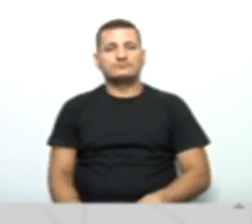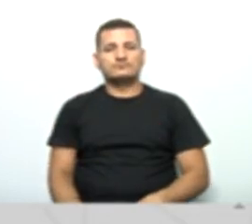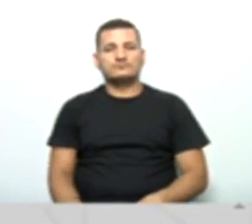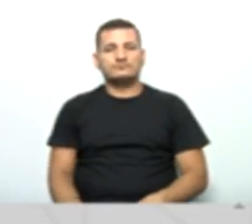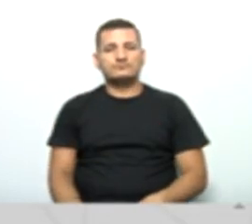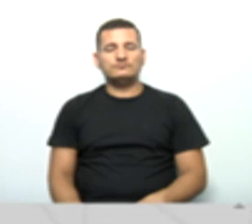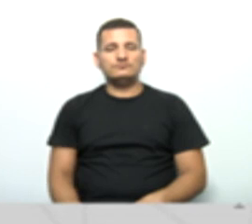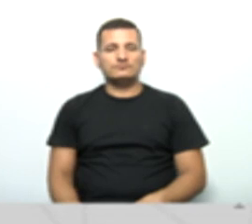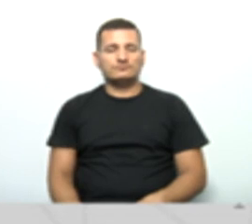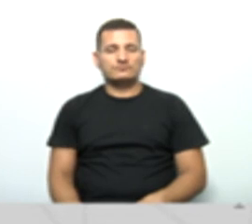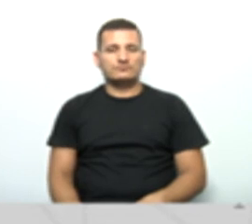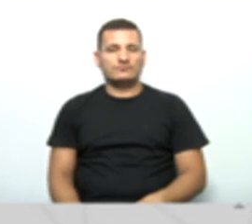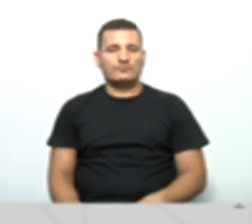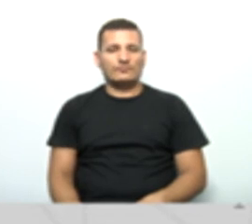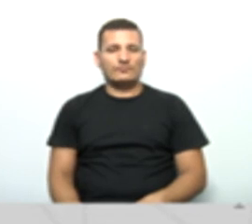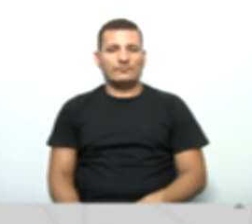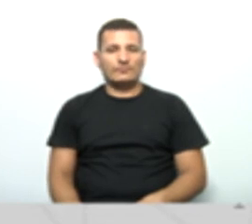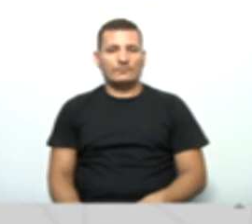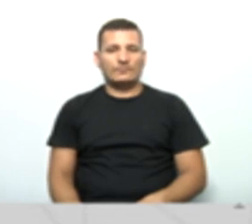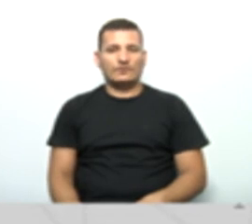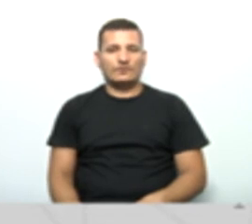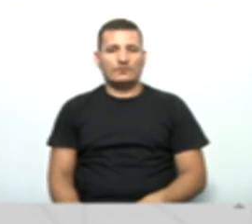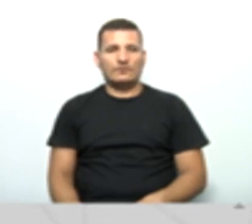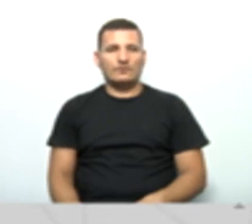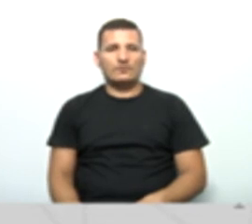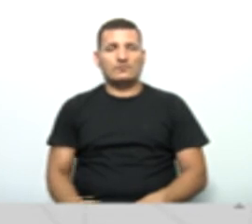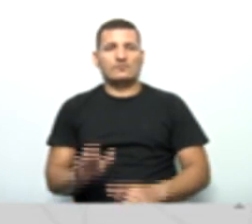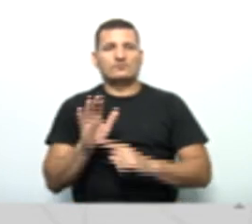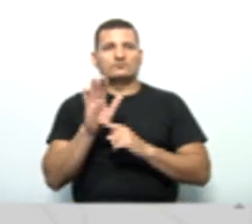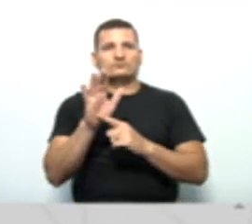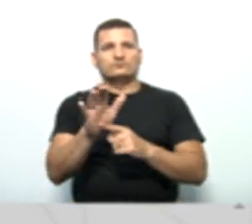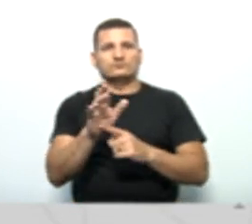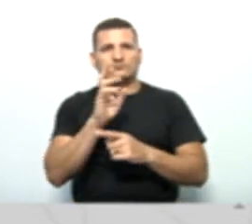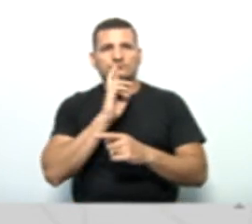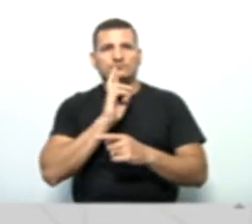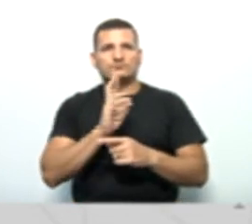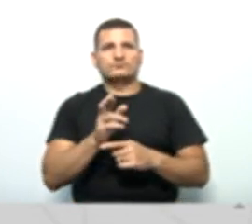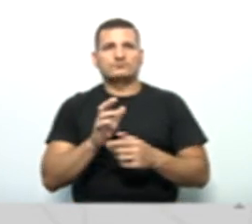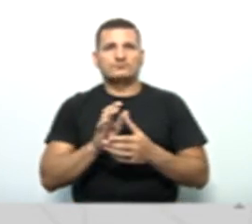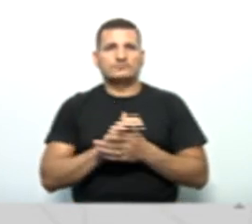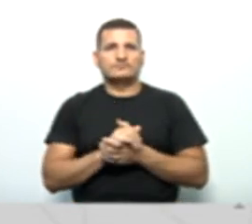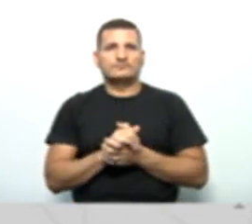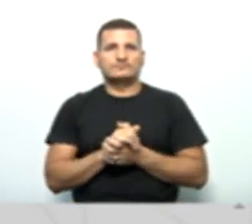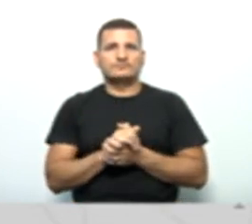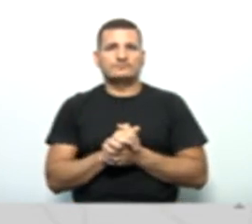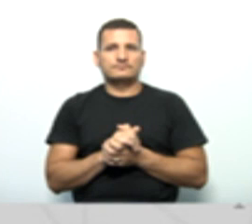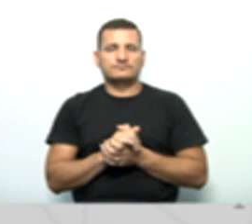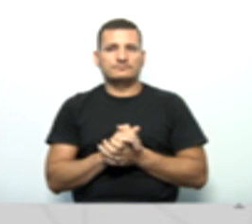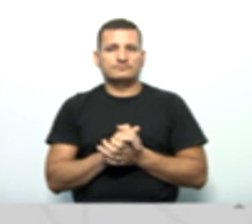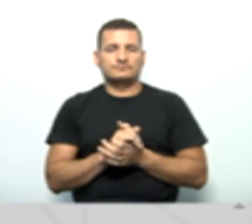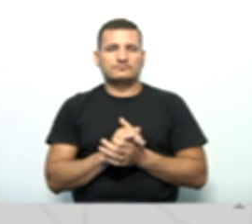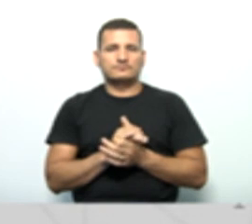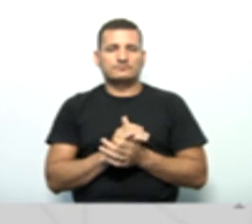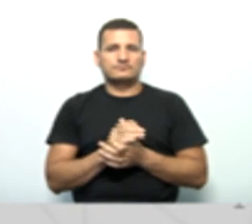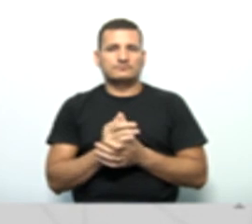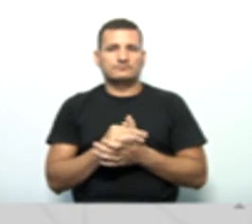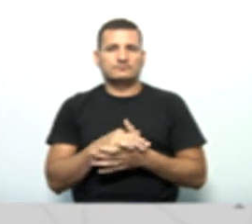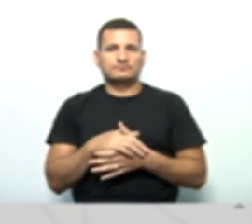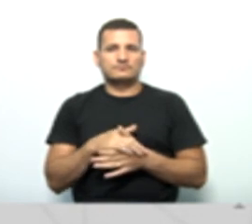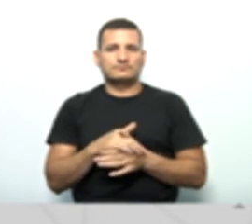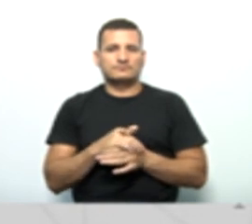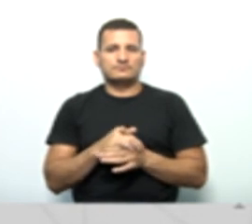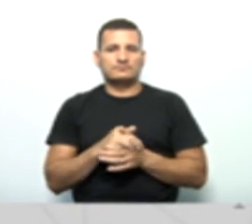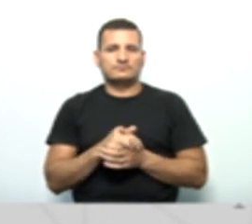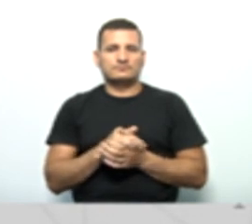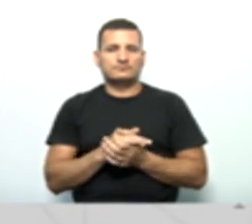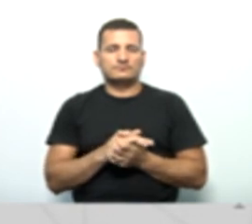Com certeza, professor. Com certeza. Alunos... Vou mostrar a resposta para eles? Vamos lá. Vamos aqui, a gente vai construir ela aqui. Vamos lá.